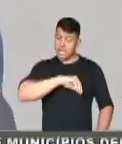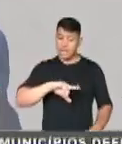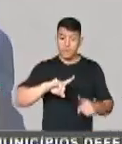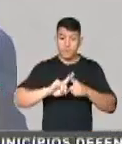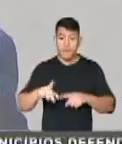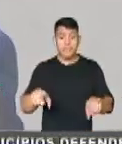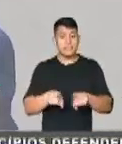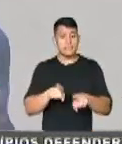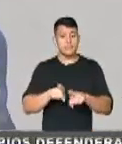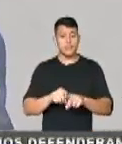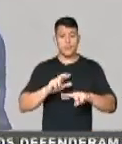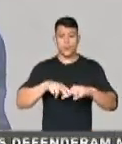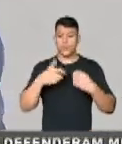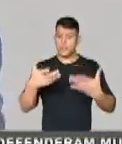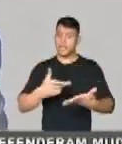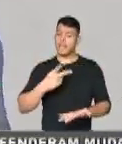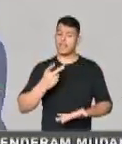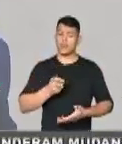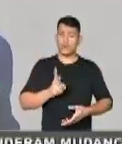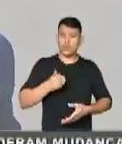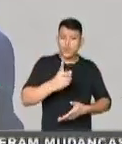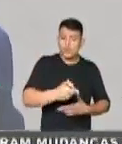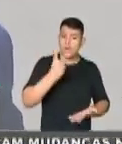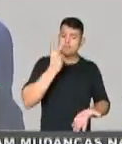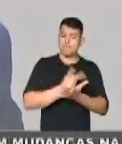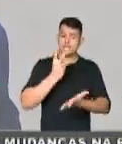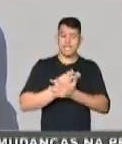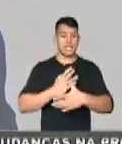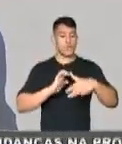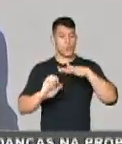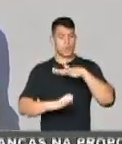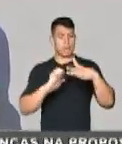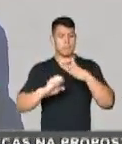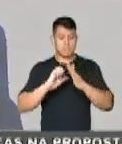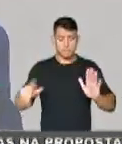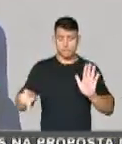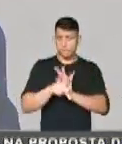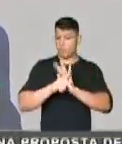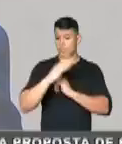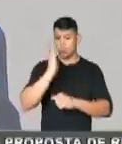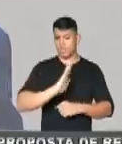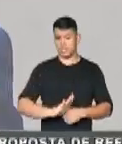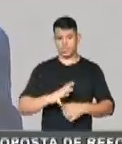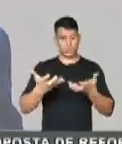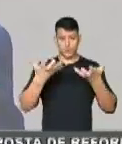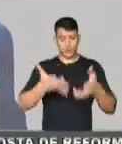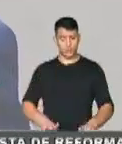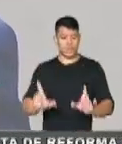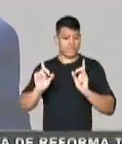preservação dessa instituição como uma instituição estratégica para o desenvolvimento do Brasil. Todo